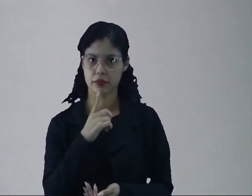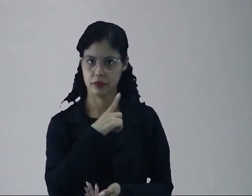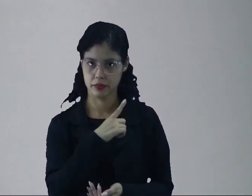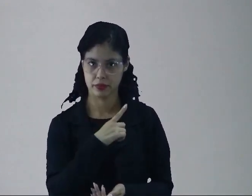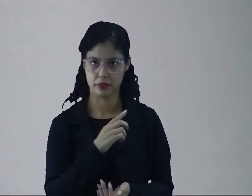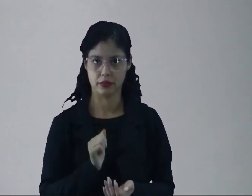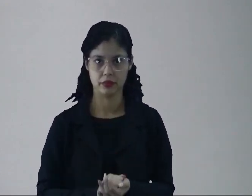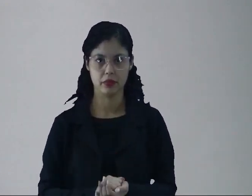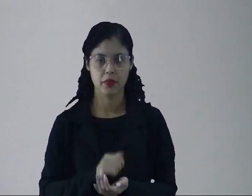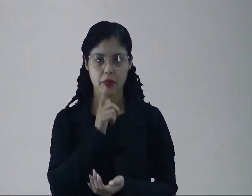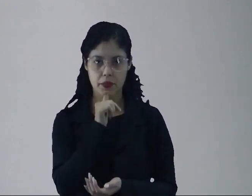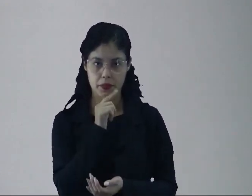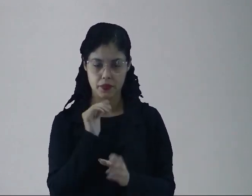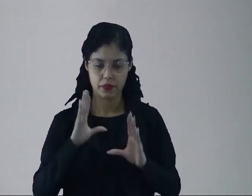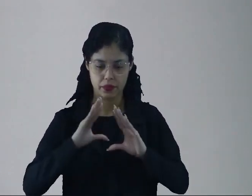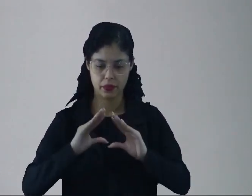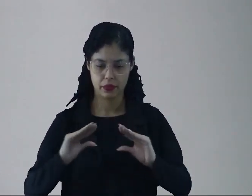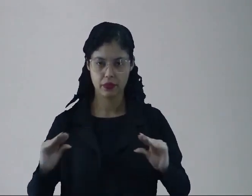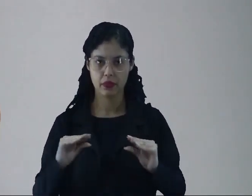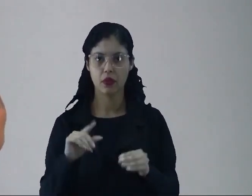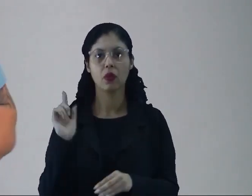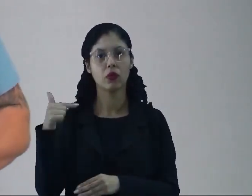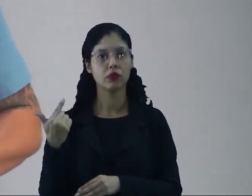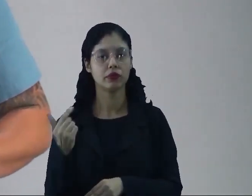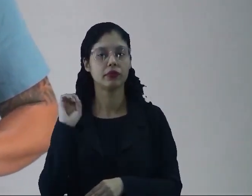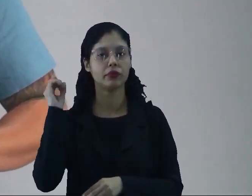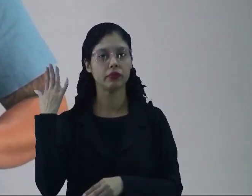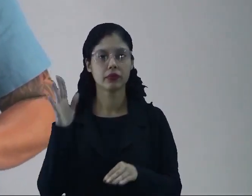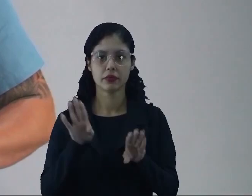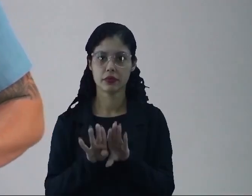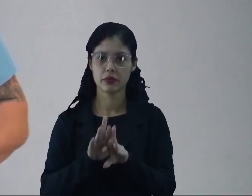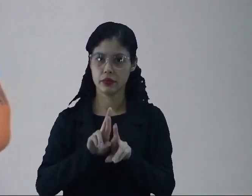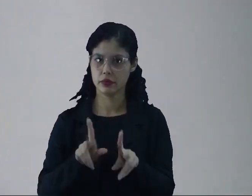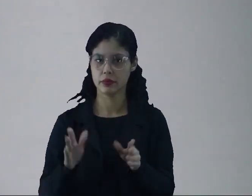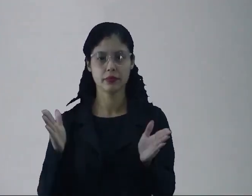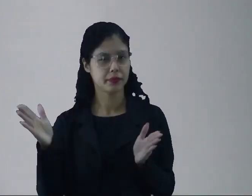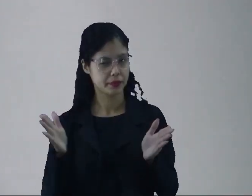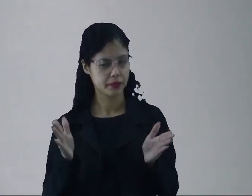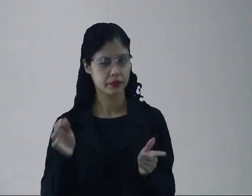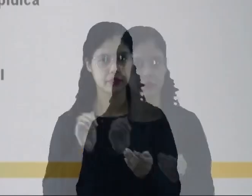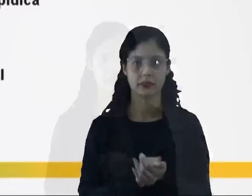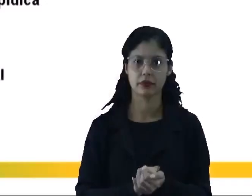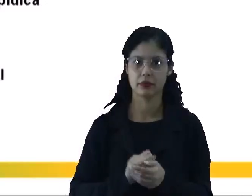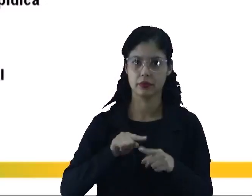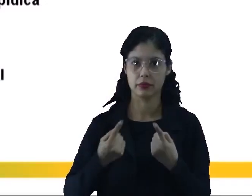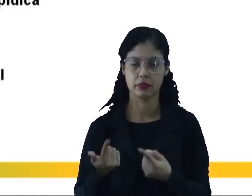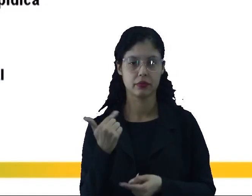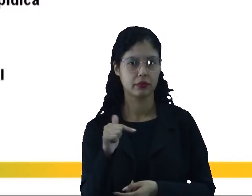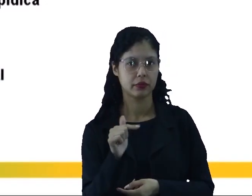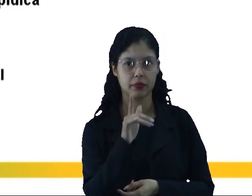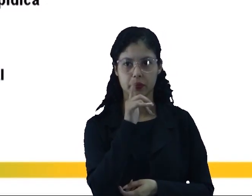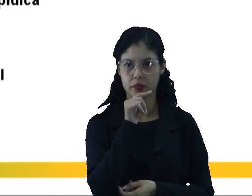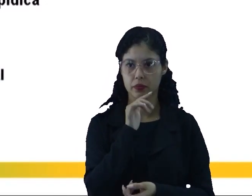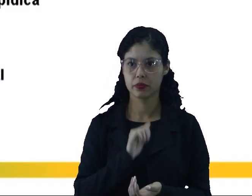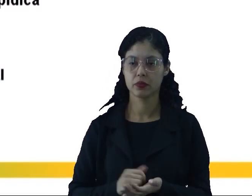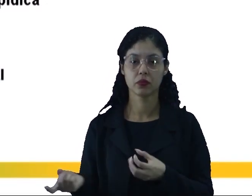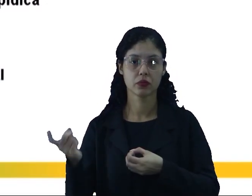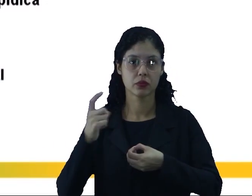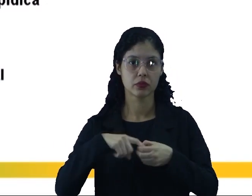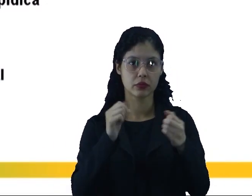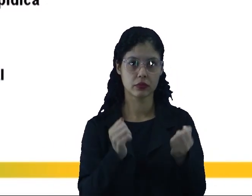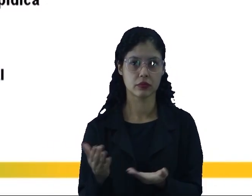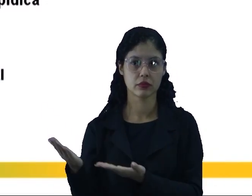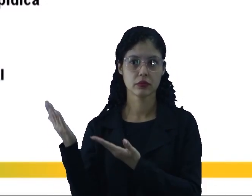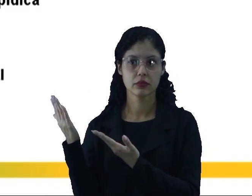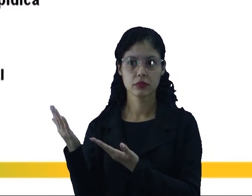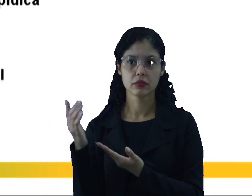a água ou líquidos, né? A gente vai ter outros que não, acontecem de forma passiva, mas que não é para a água. Voltando para o nosso slide aqui, então, a